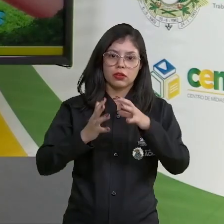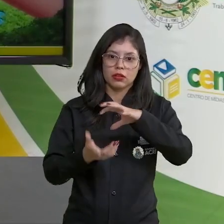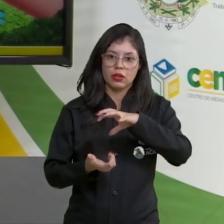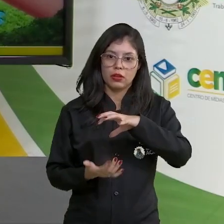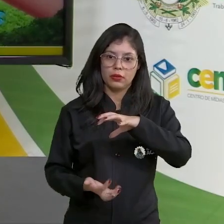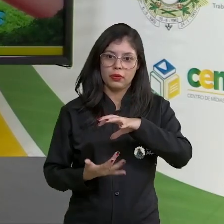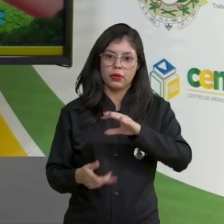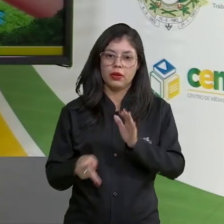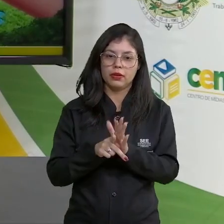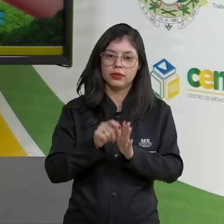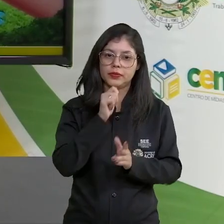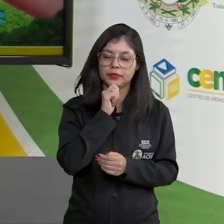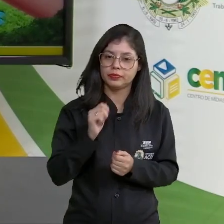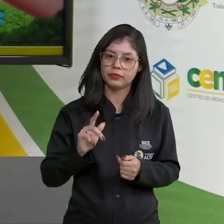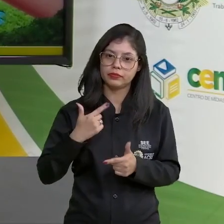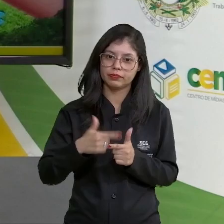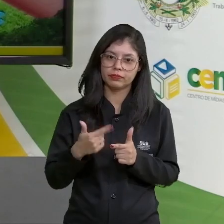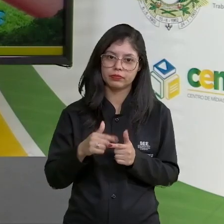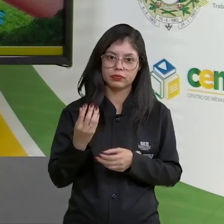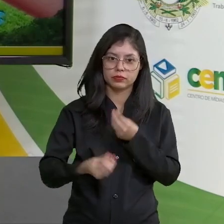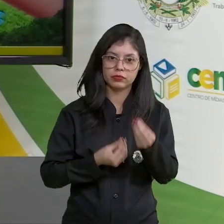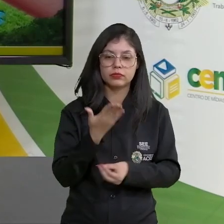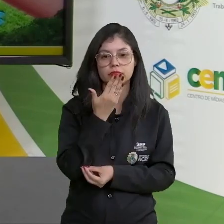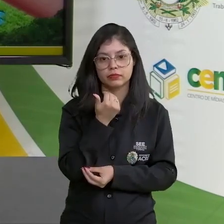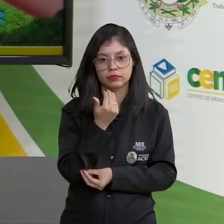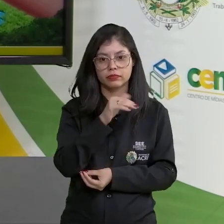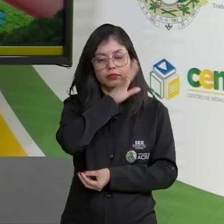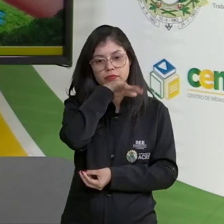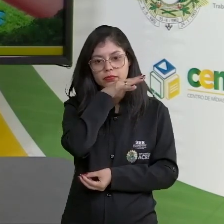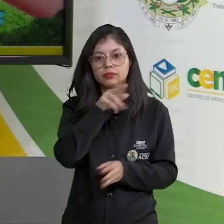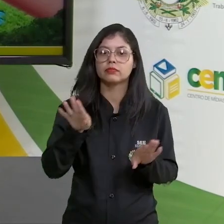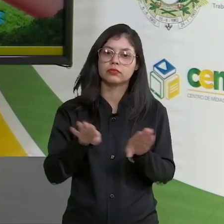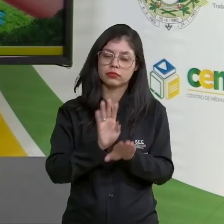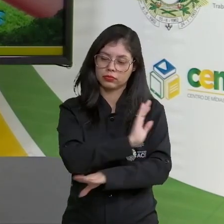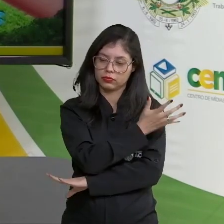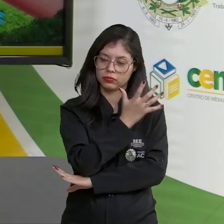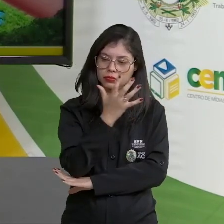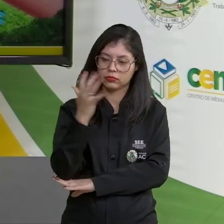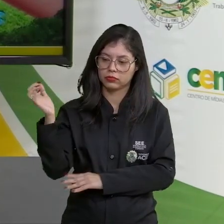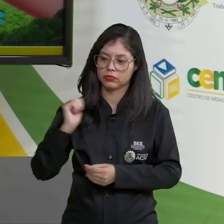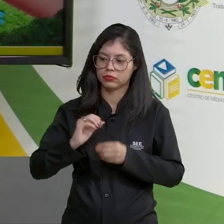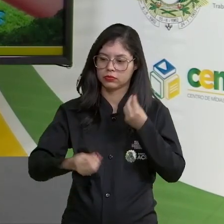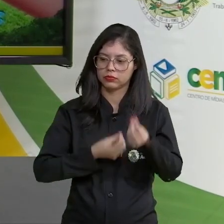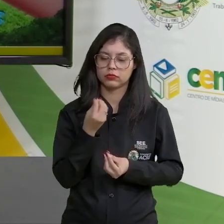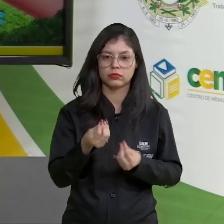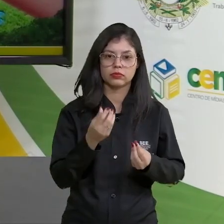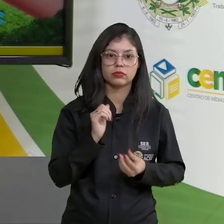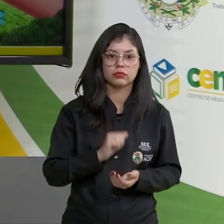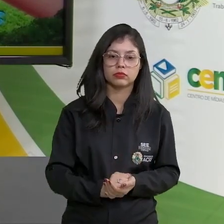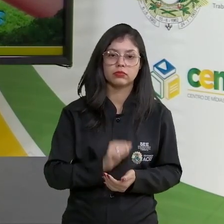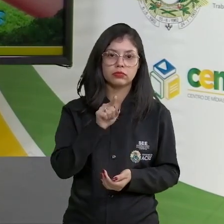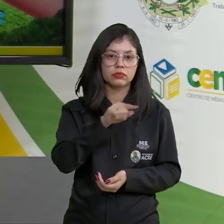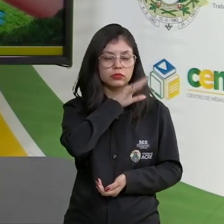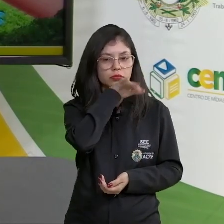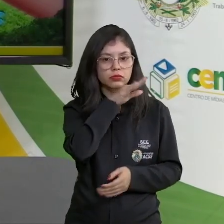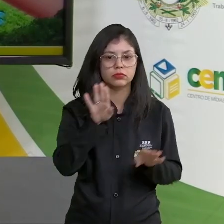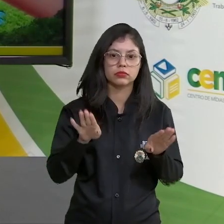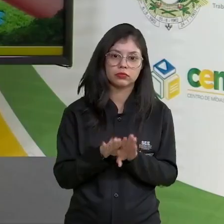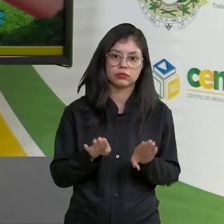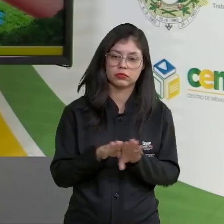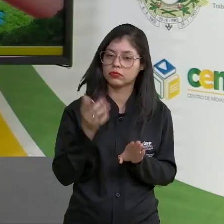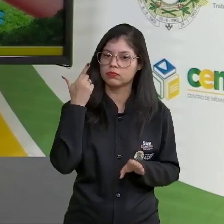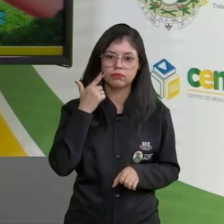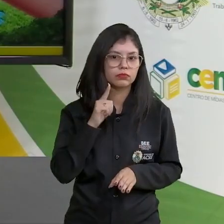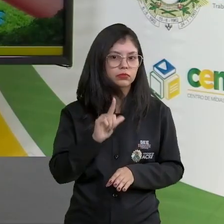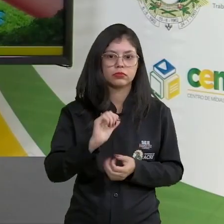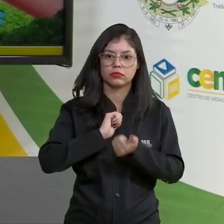vai afetar tanto os animais como plantas. De que forma? Esses animais e plantas eles não conseguem